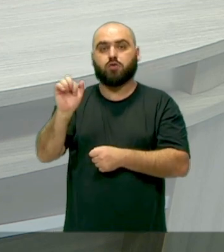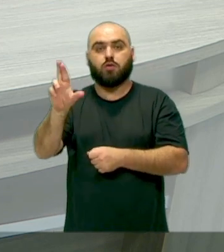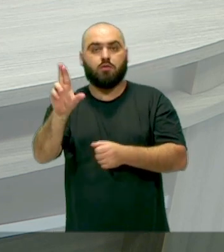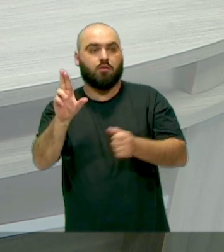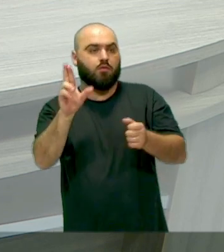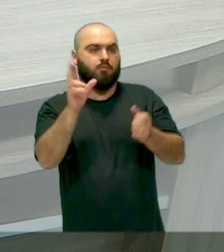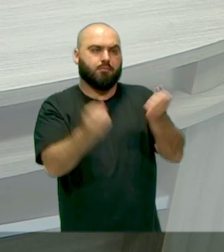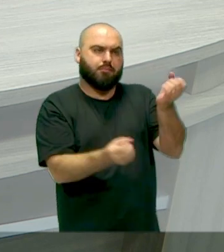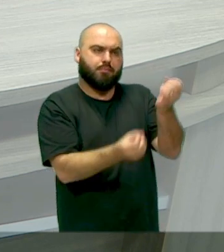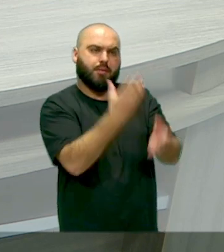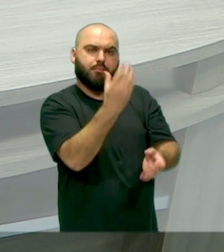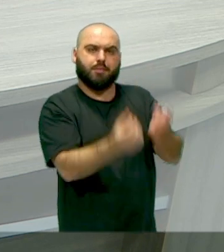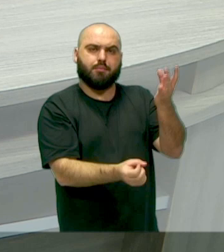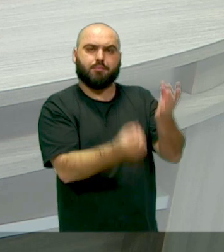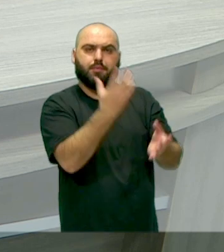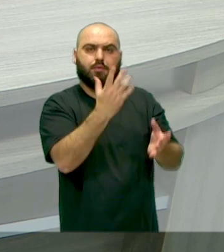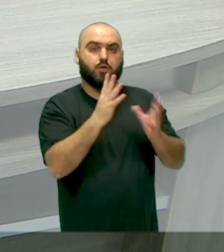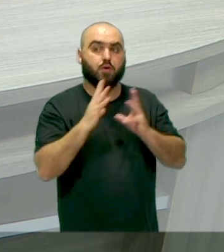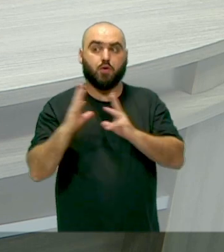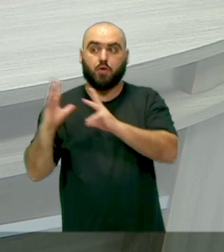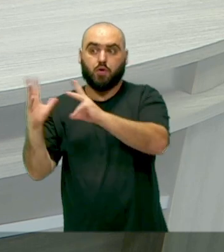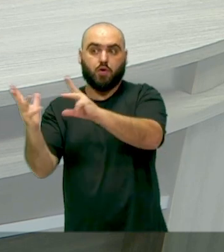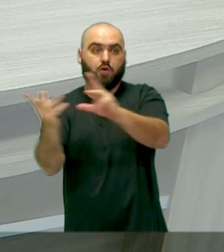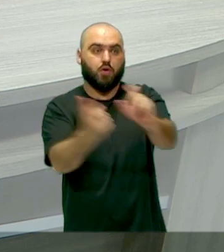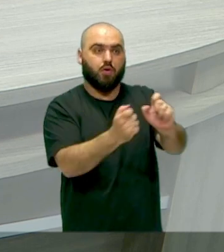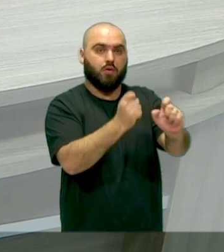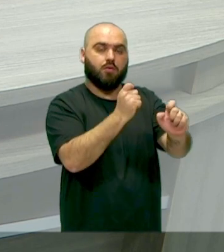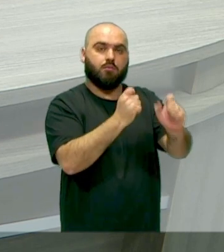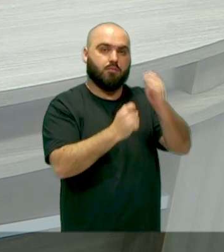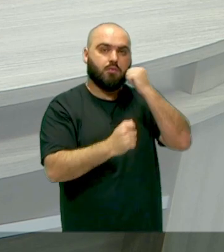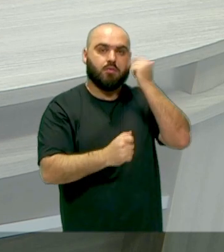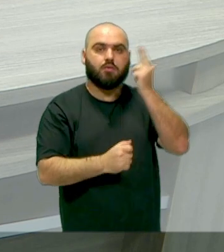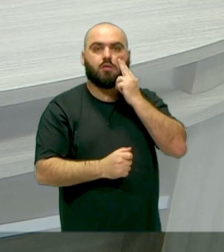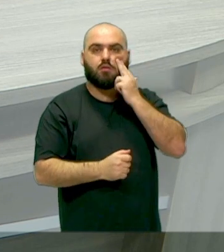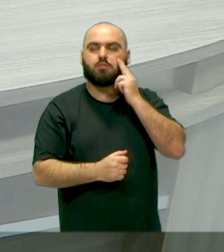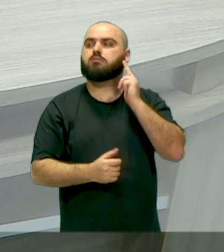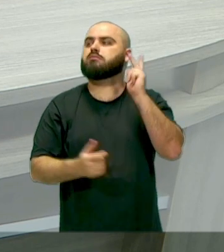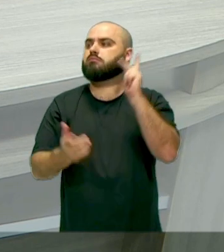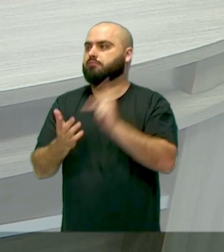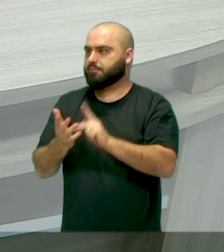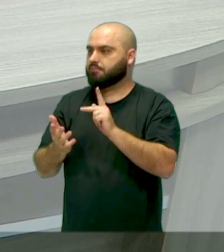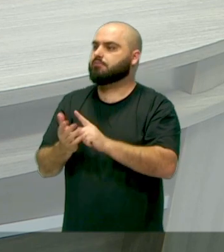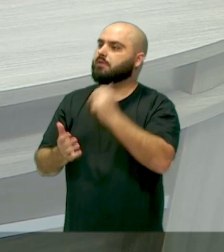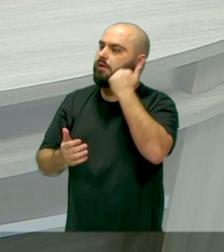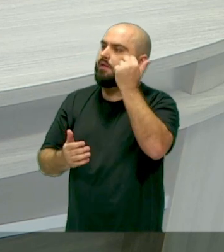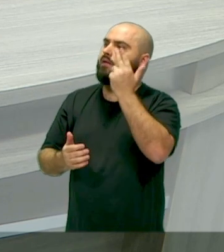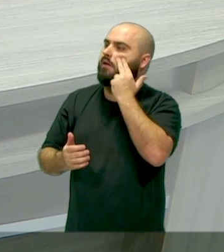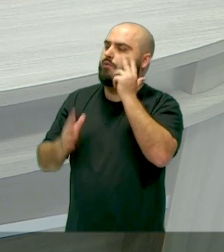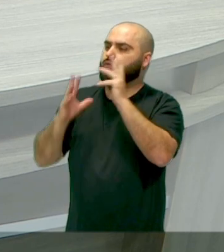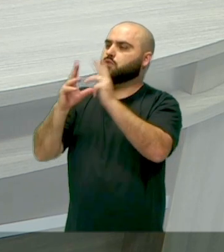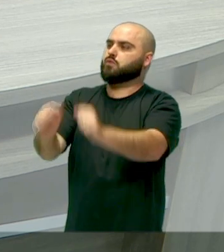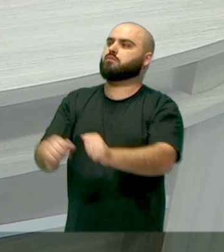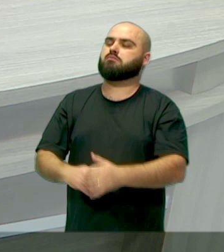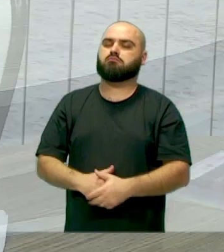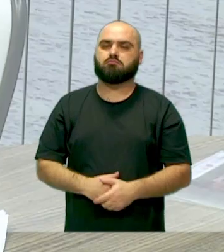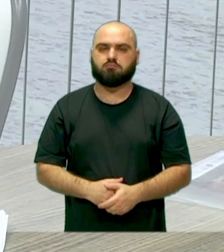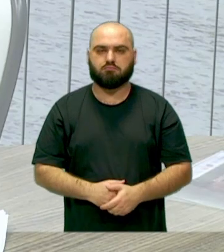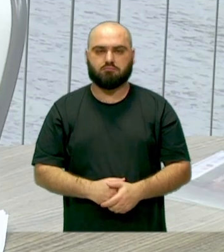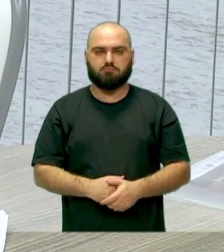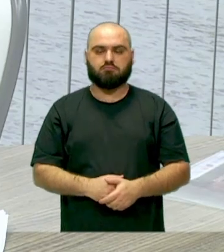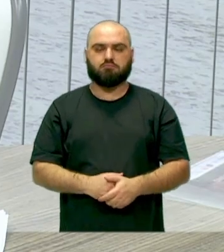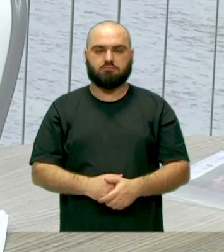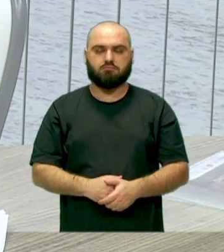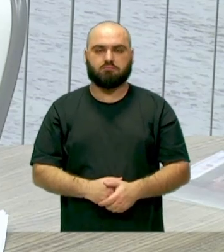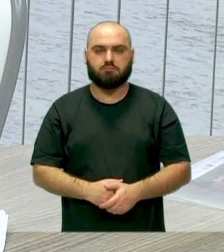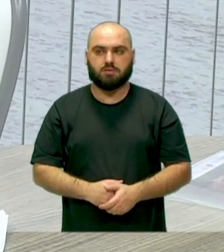produção... Todas é feito por pessoas negras. E o choque, eu